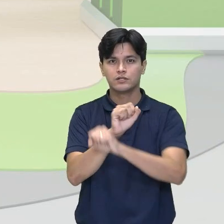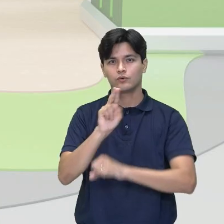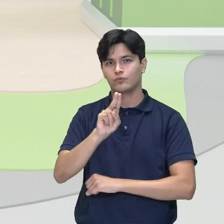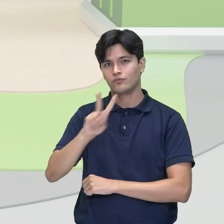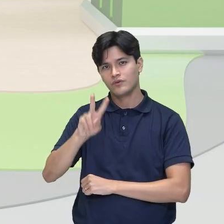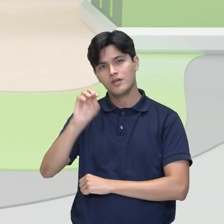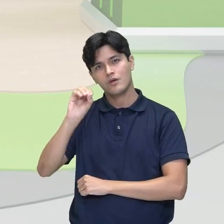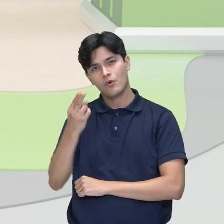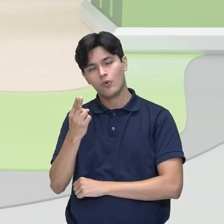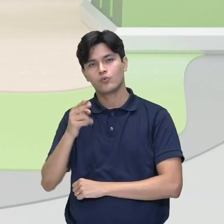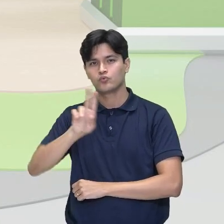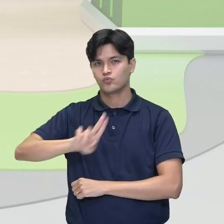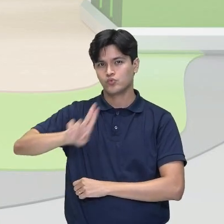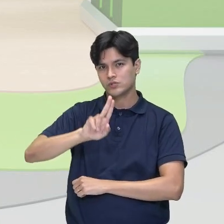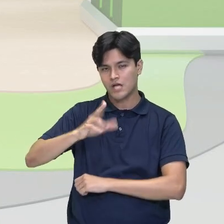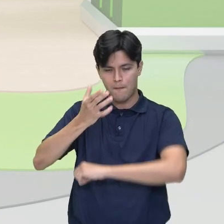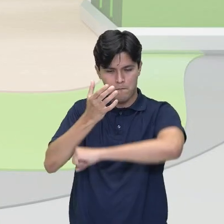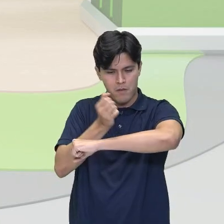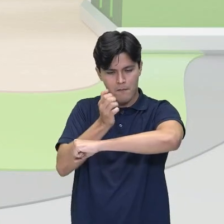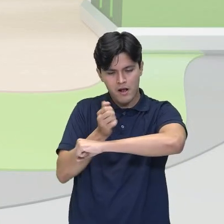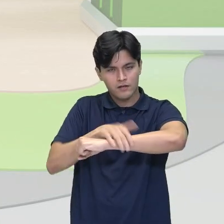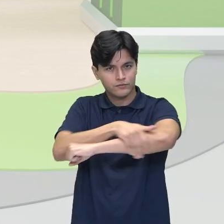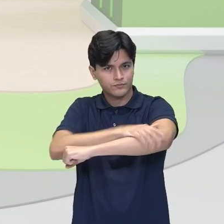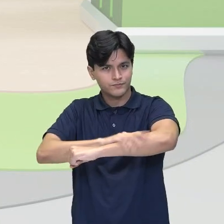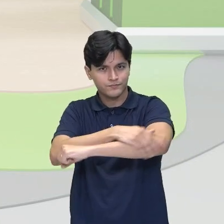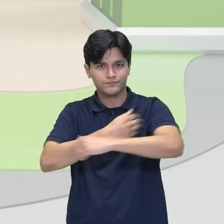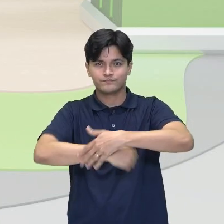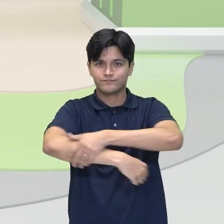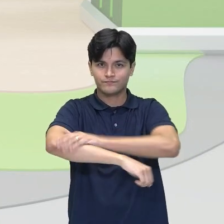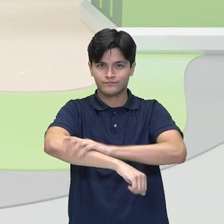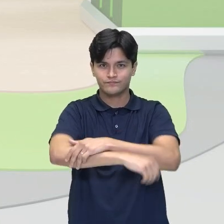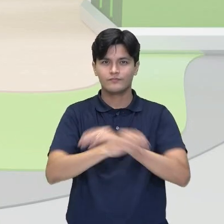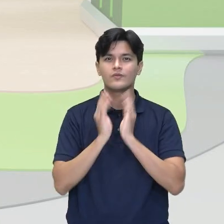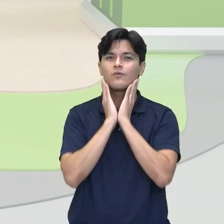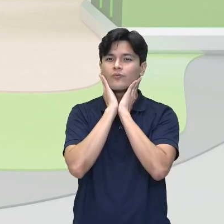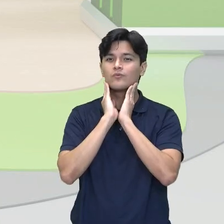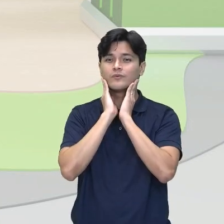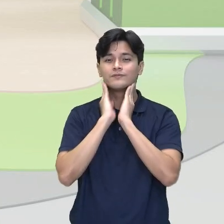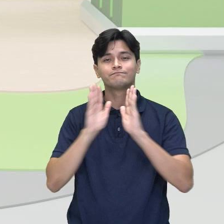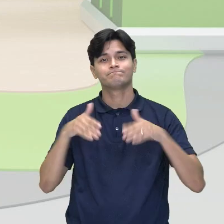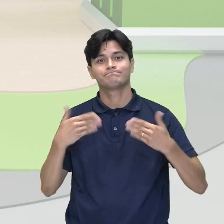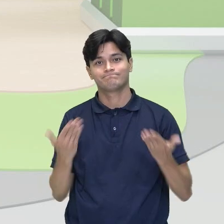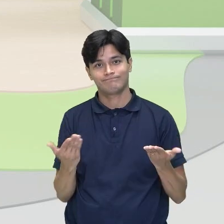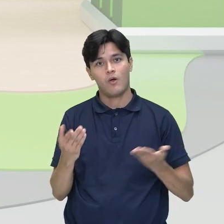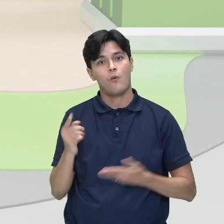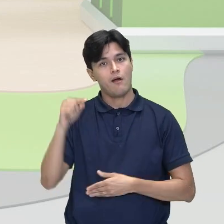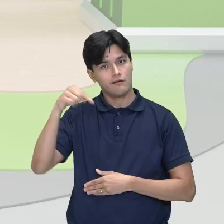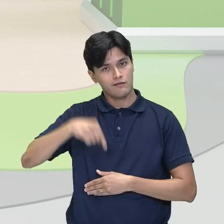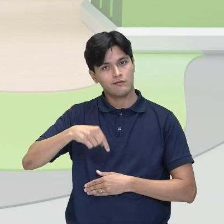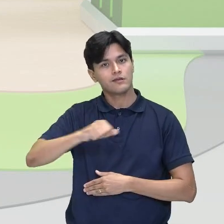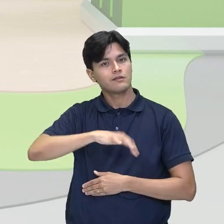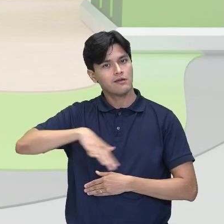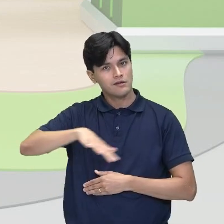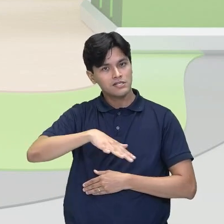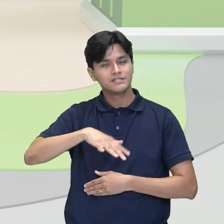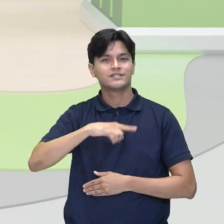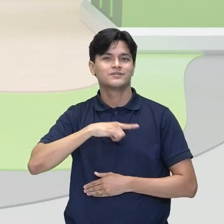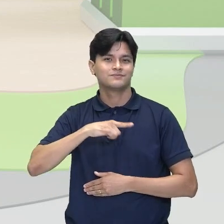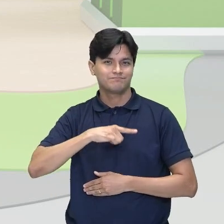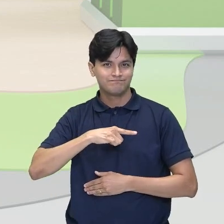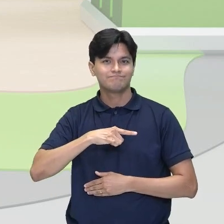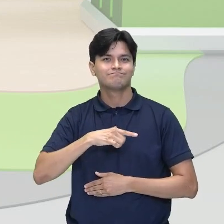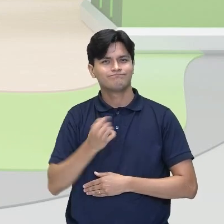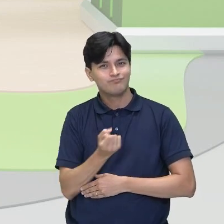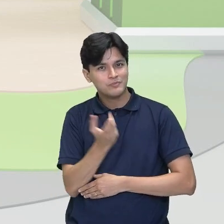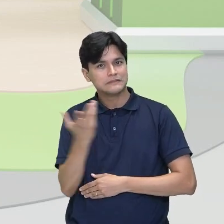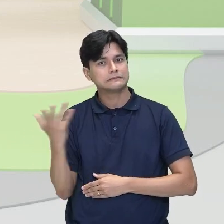Então, o câncer de pele na nossa região é algo bem comum. E a radiação,